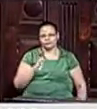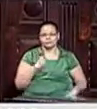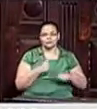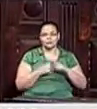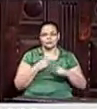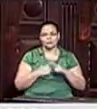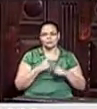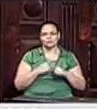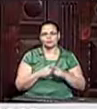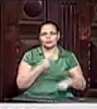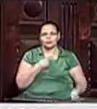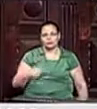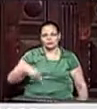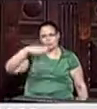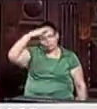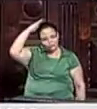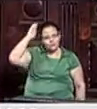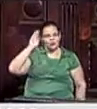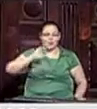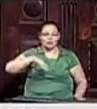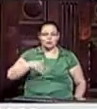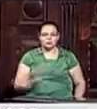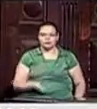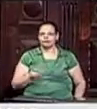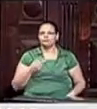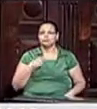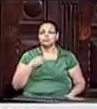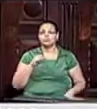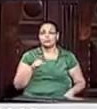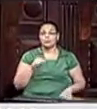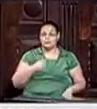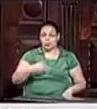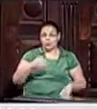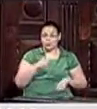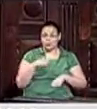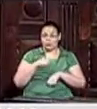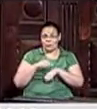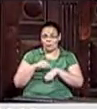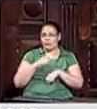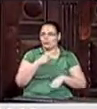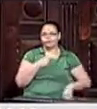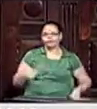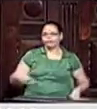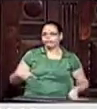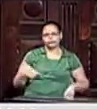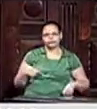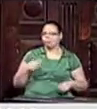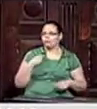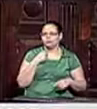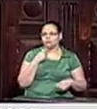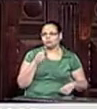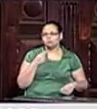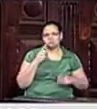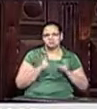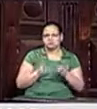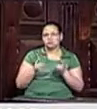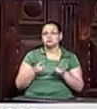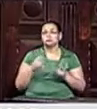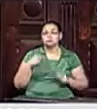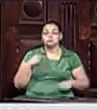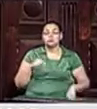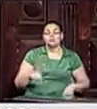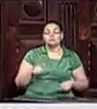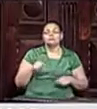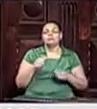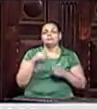caindo de podre. Dentro de mais algum tempo não é presidente. E o que levou essa casa a votar a questão da